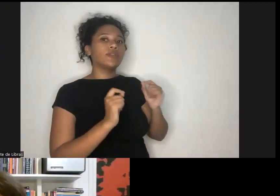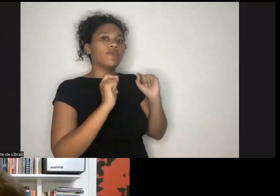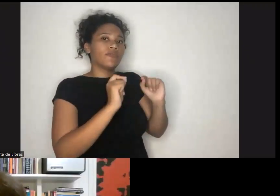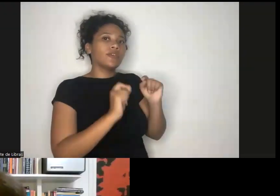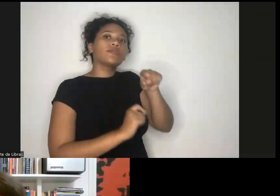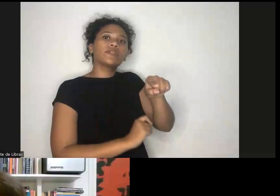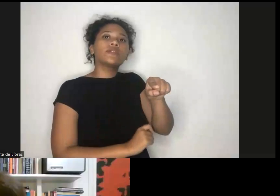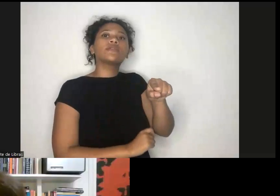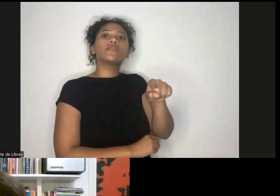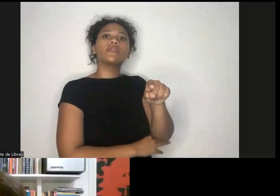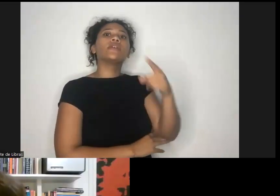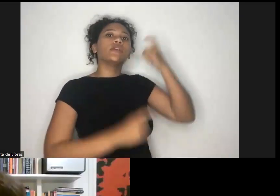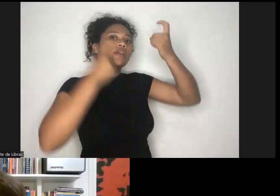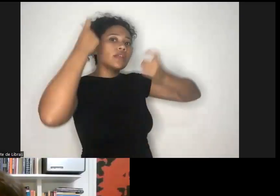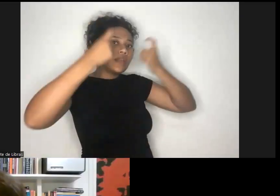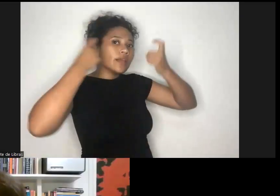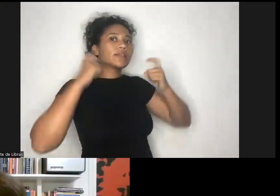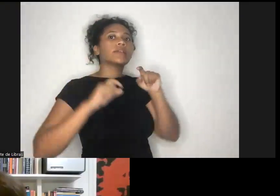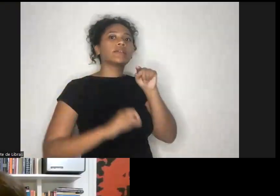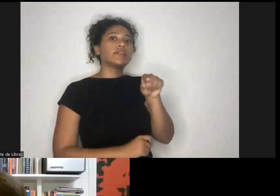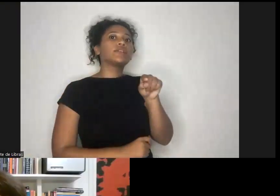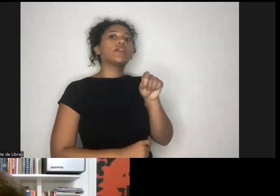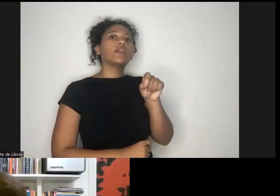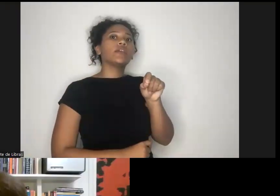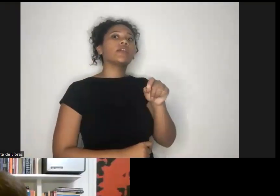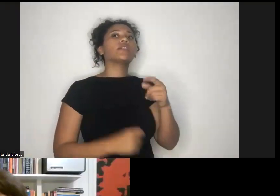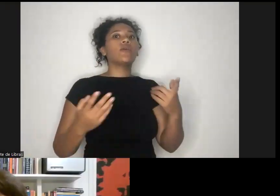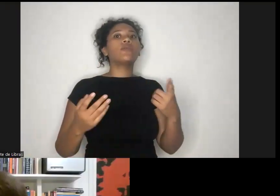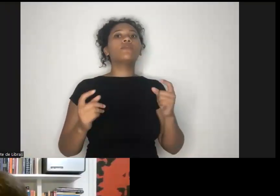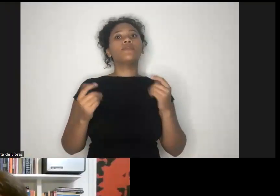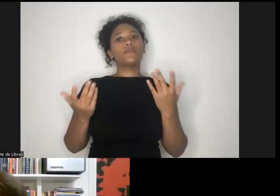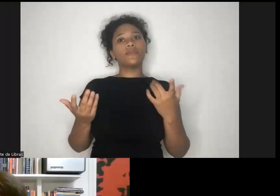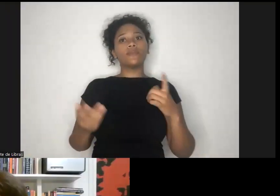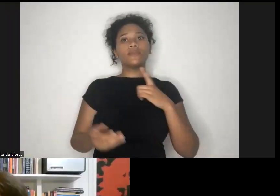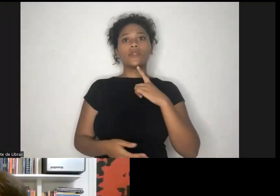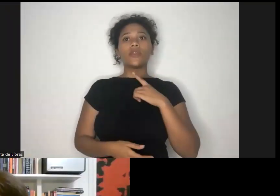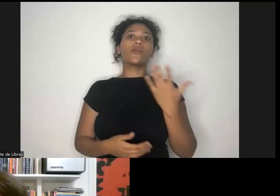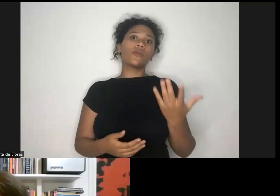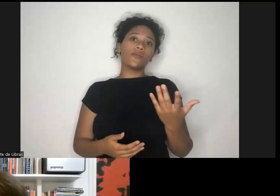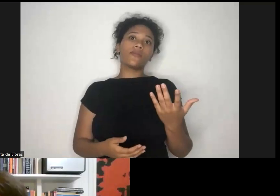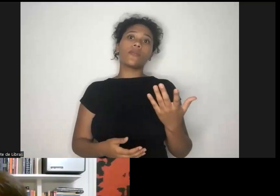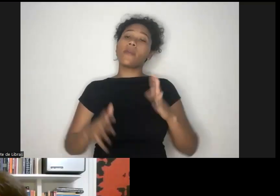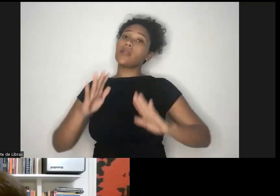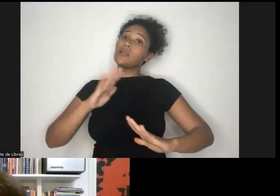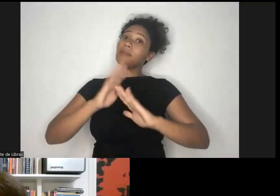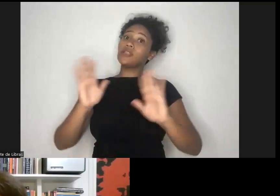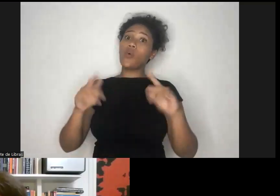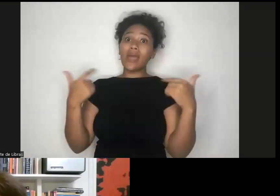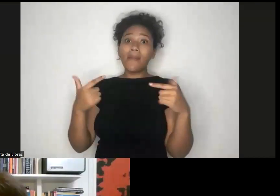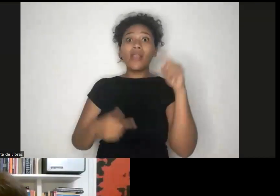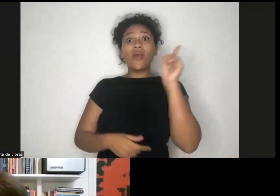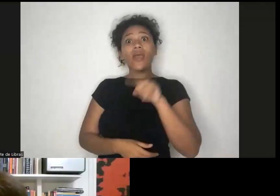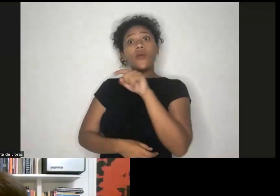com algumas preocupações que não deveriam estar acontecendo naquele momento né mas realmente o trabalho ele é um trabalho